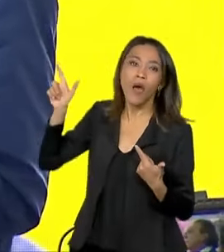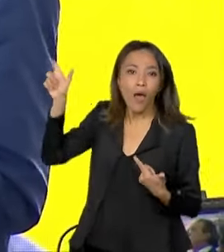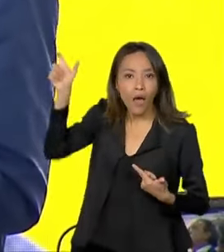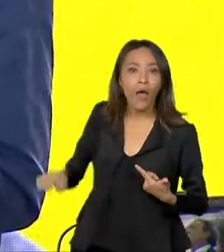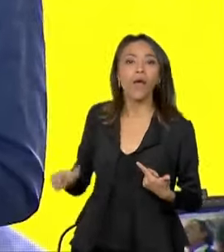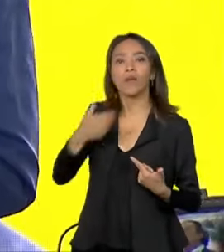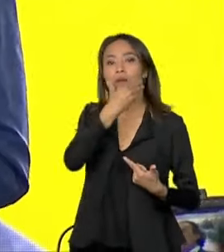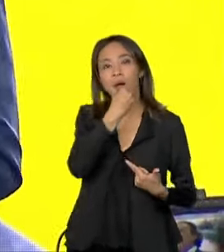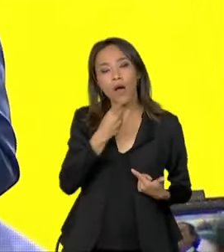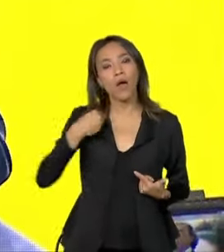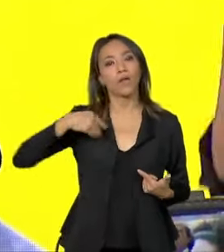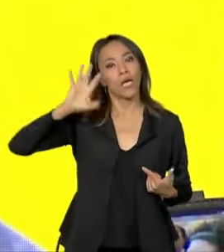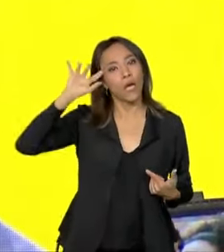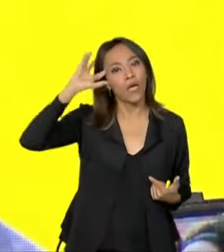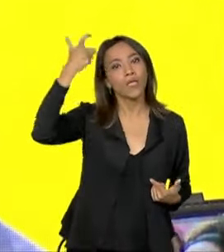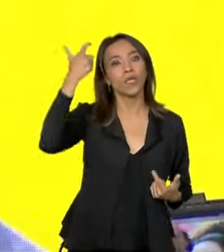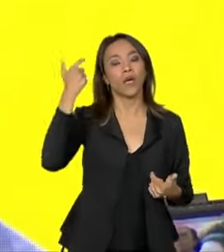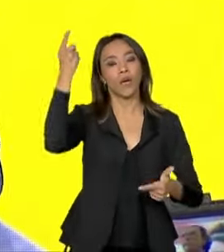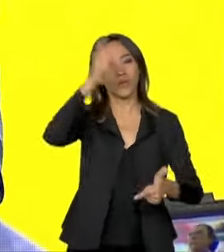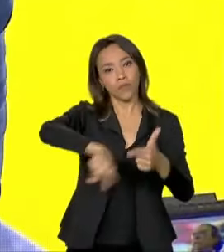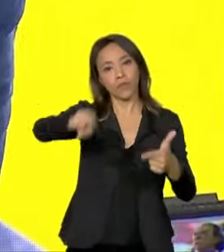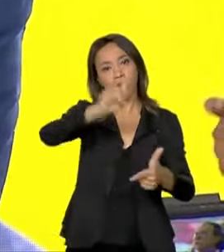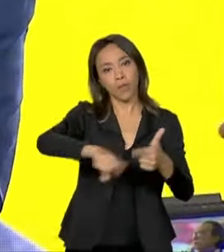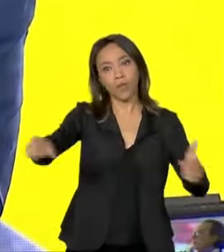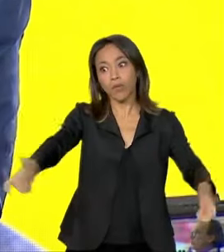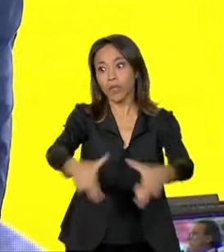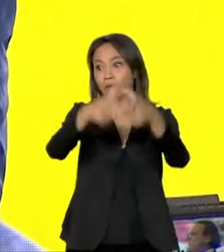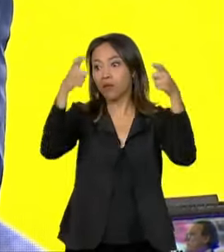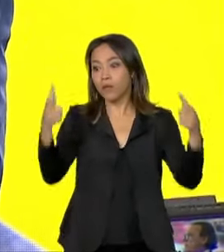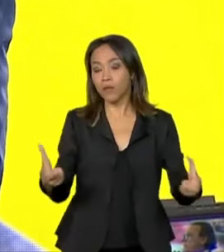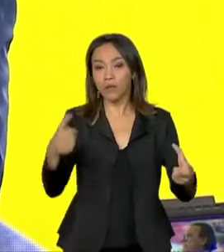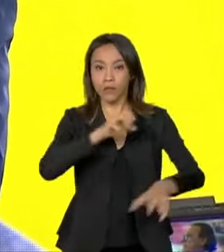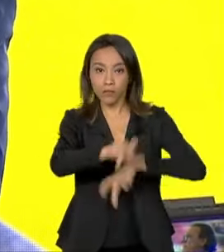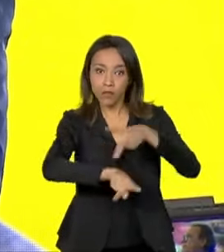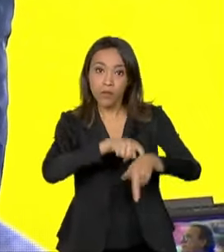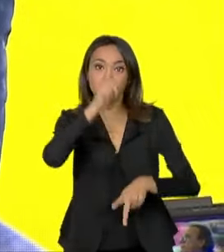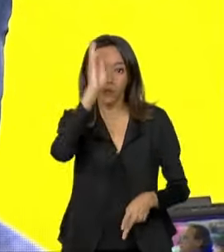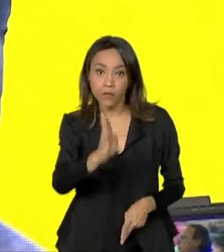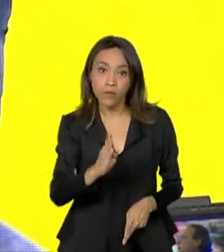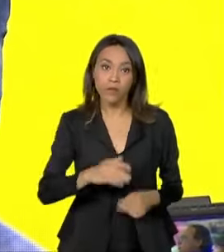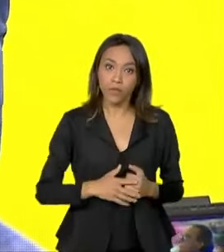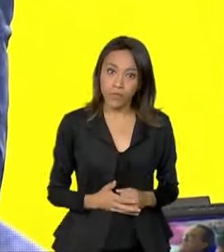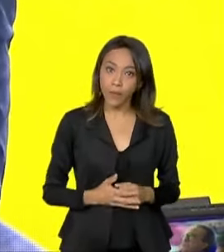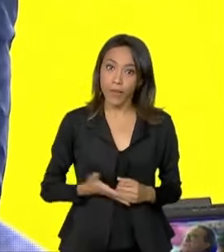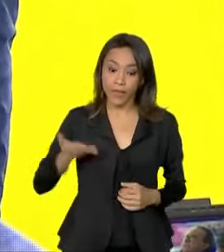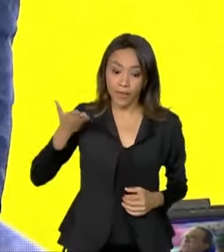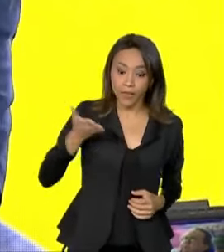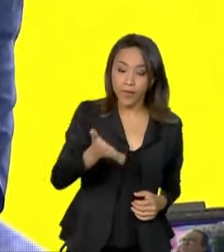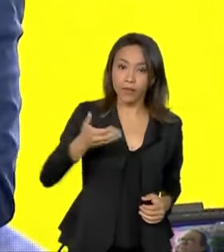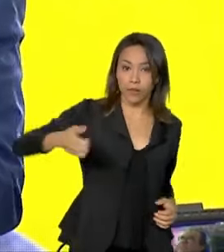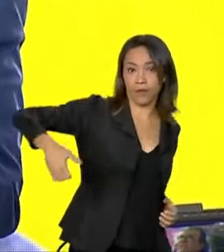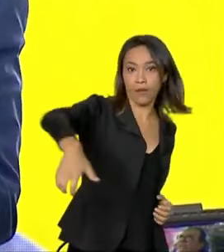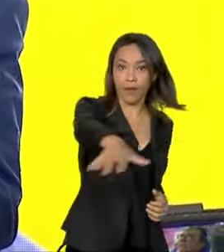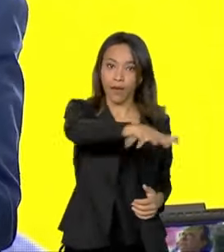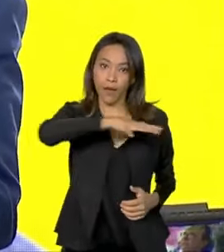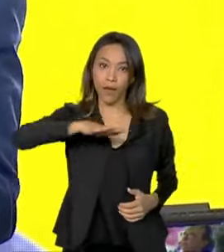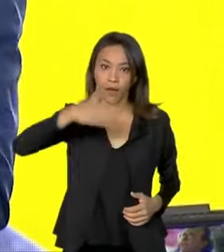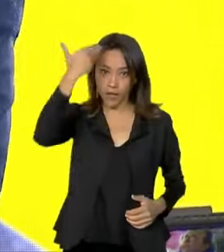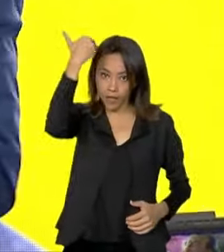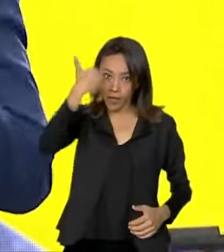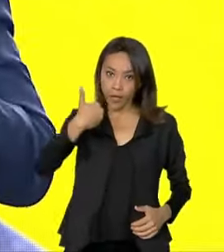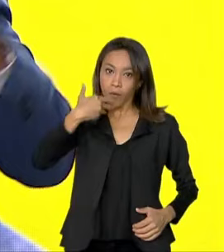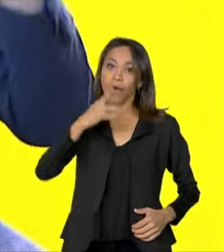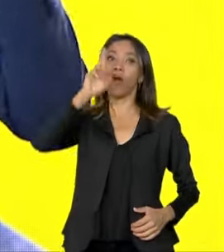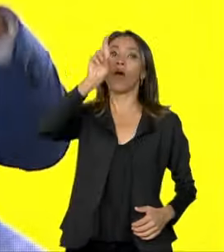resolve os problemas da grande maioria do povo brasileiro. Esse setor, presidente, que nós representamos